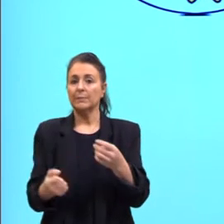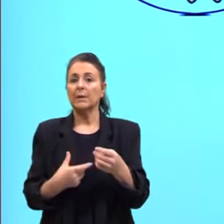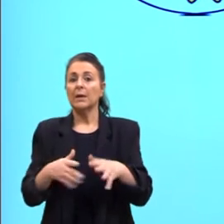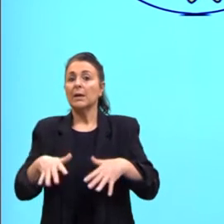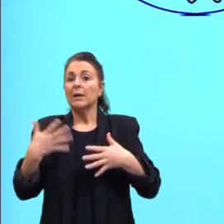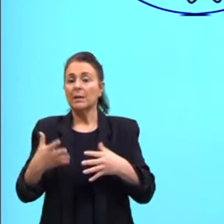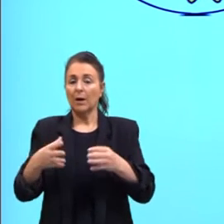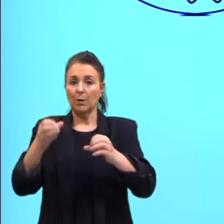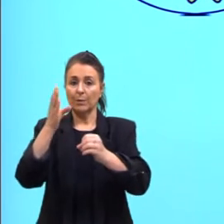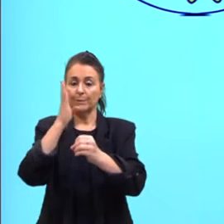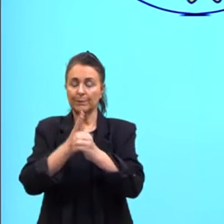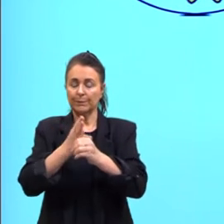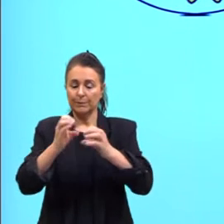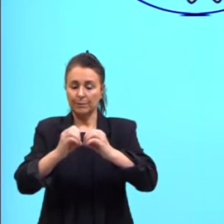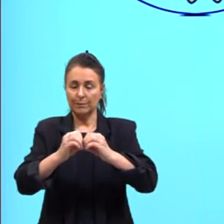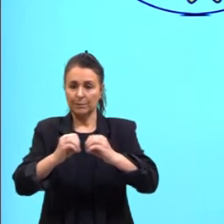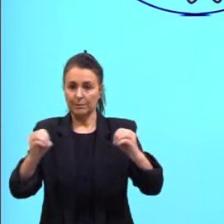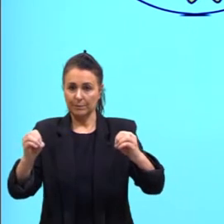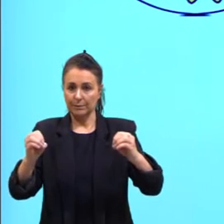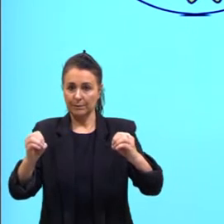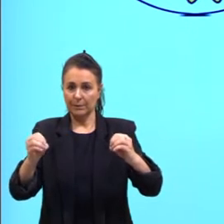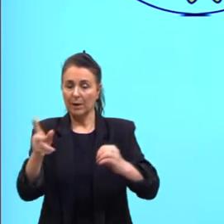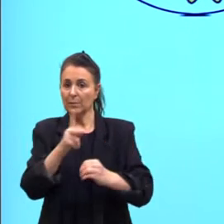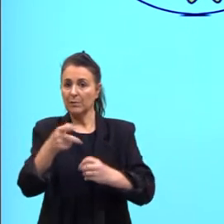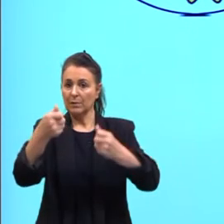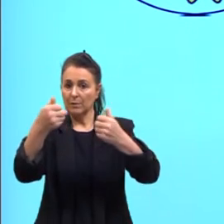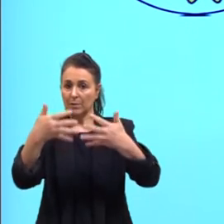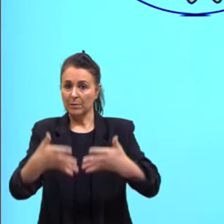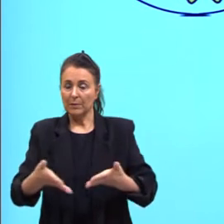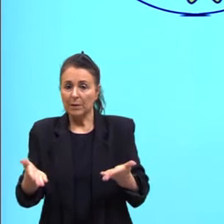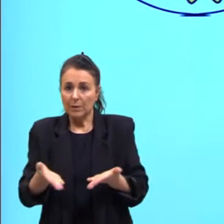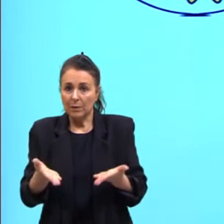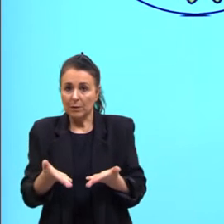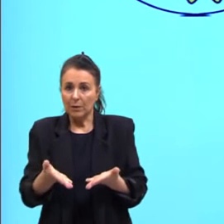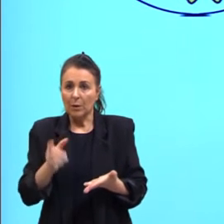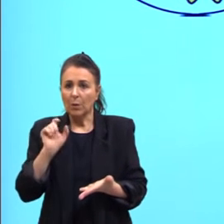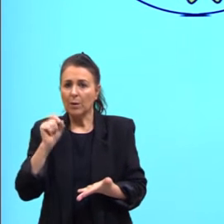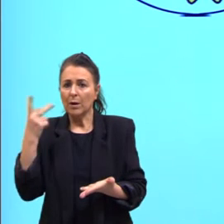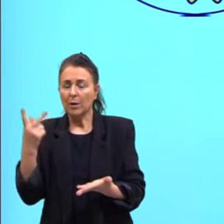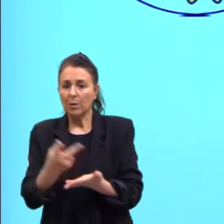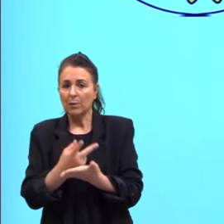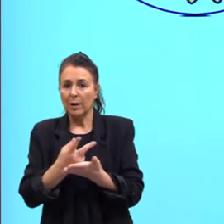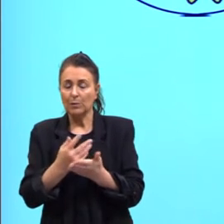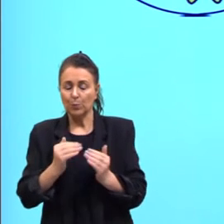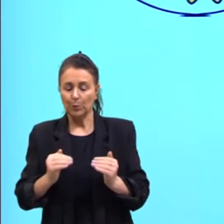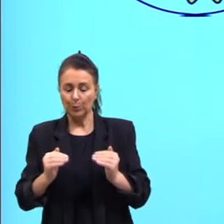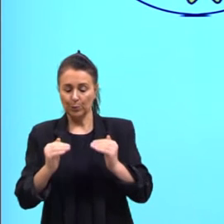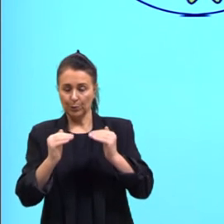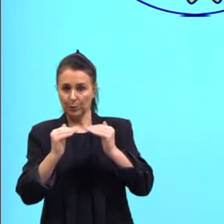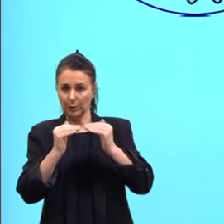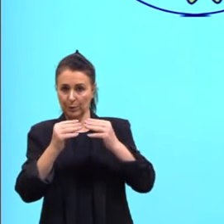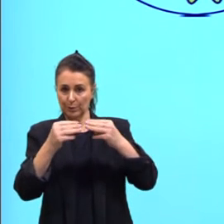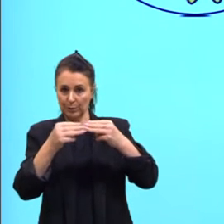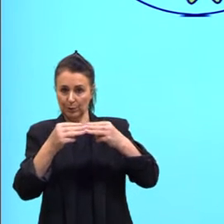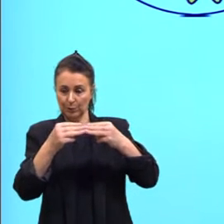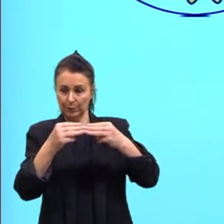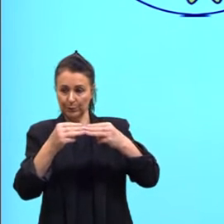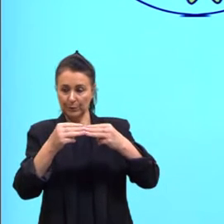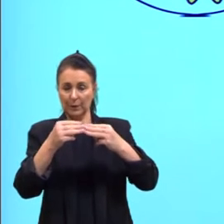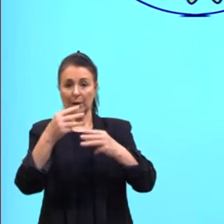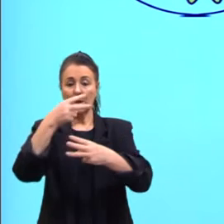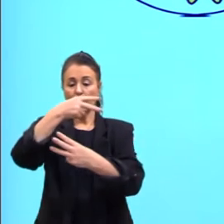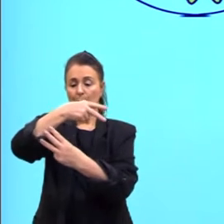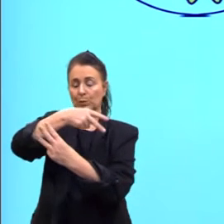nós vamos ver de outra forma agora então ocorre o pareamento dos cromossomos homólogos